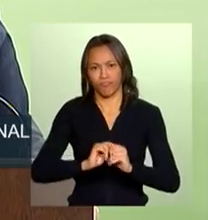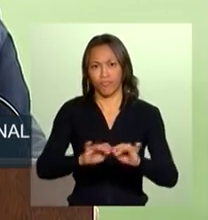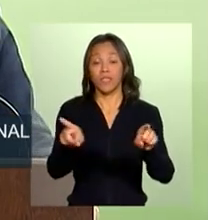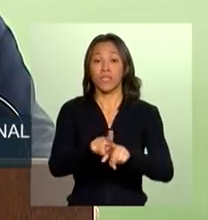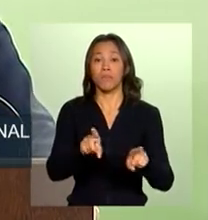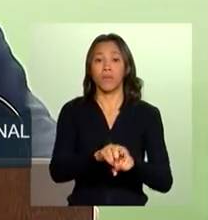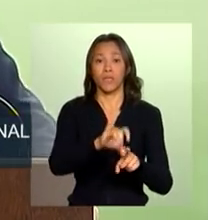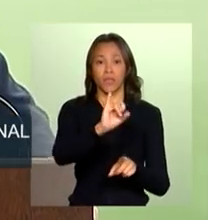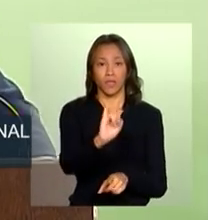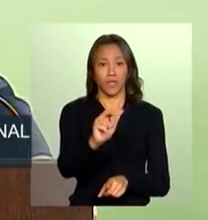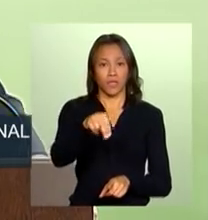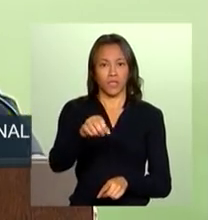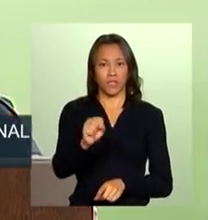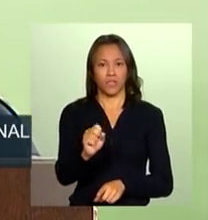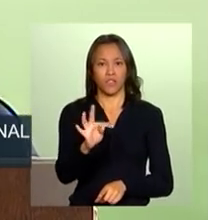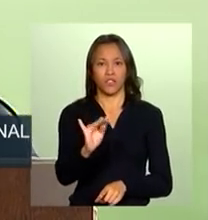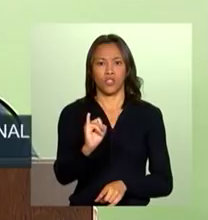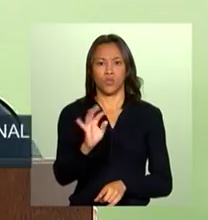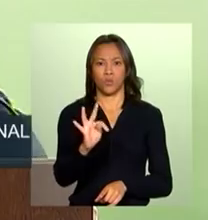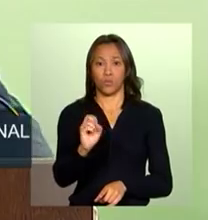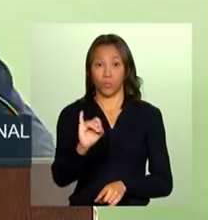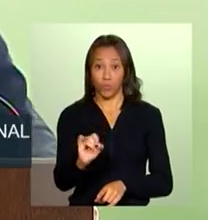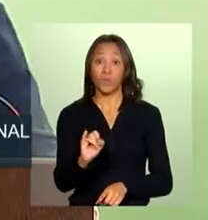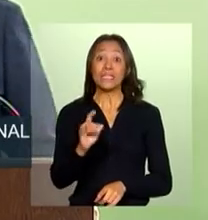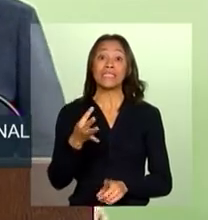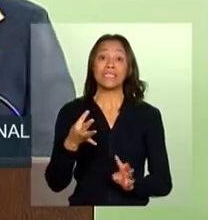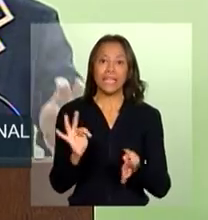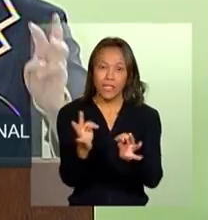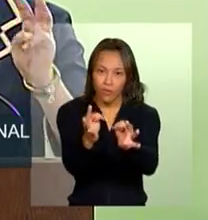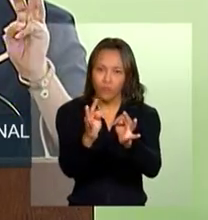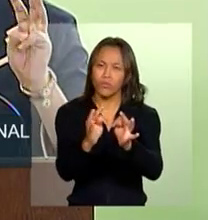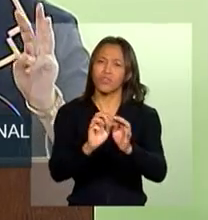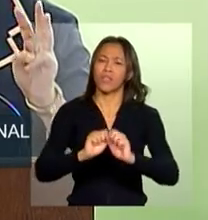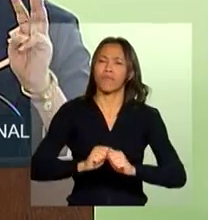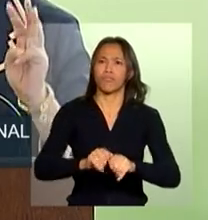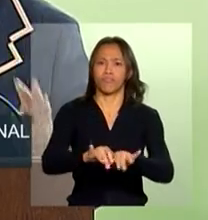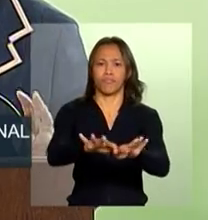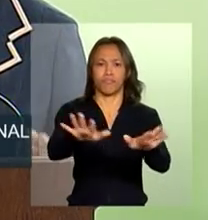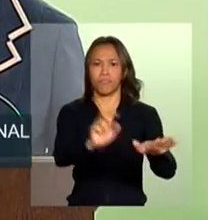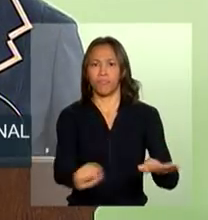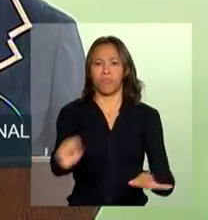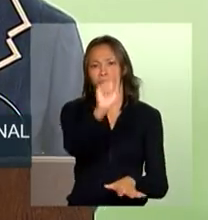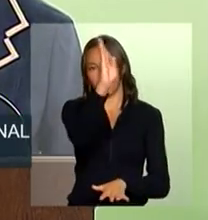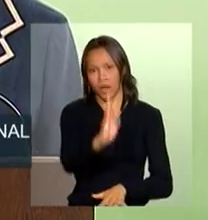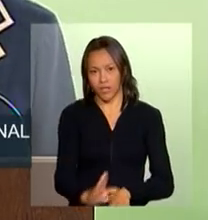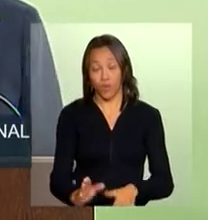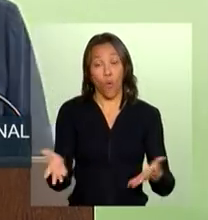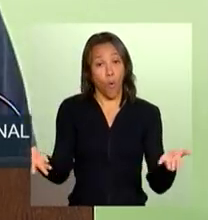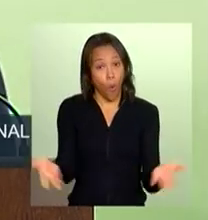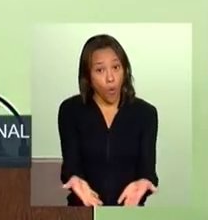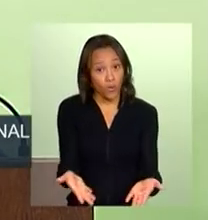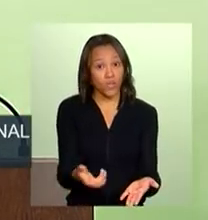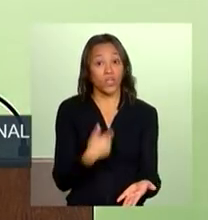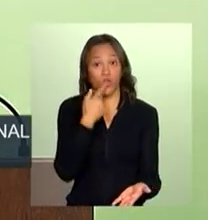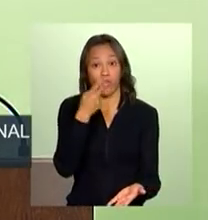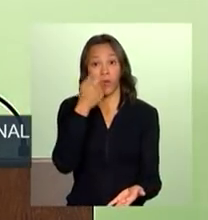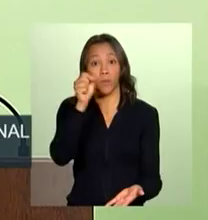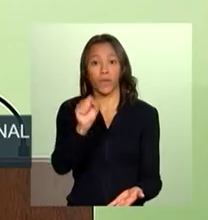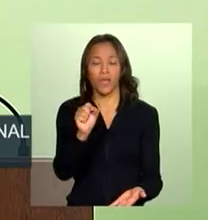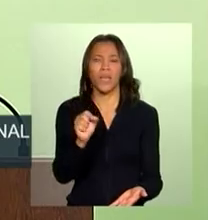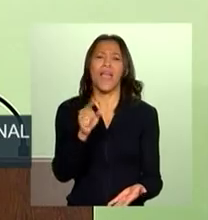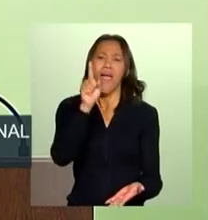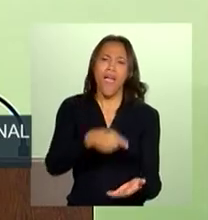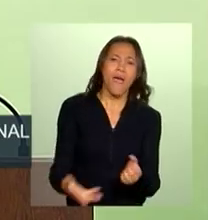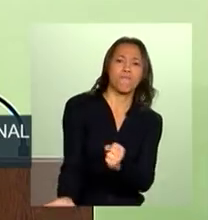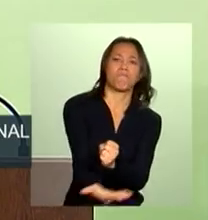institutos tecnológicos pelo Brasil, afora. Mas eu me refiro a essa tríade hoje como